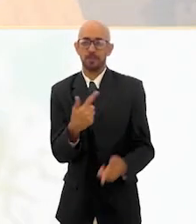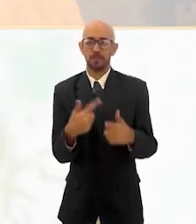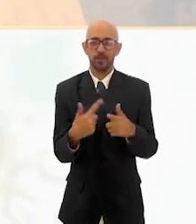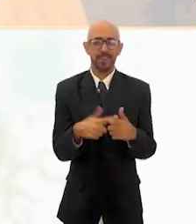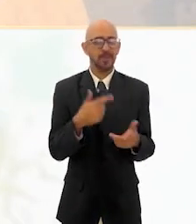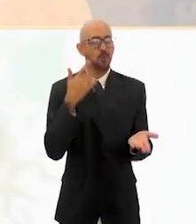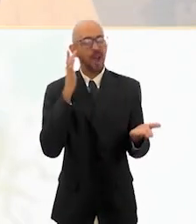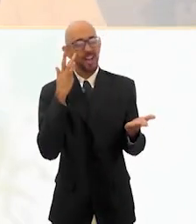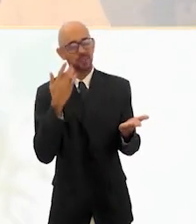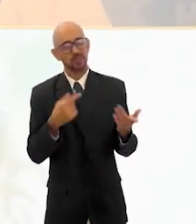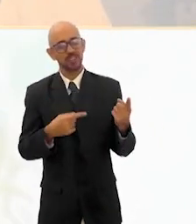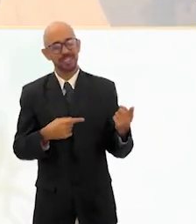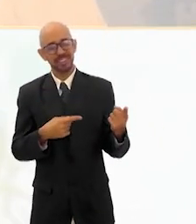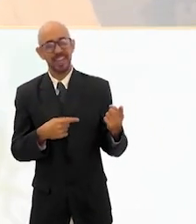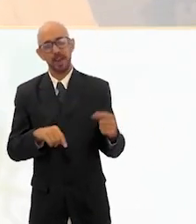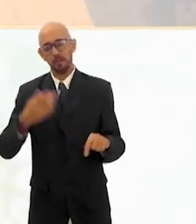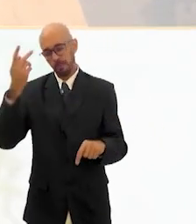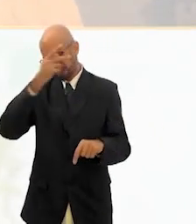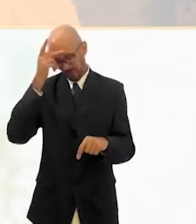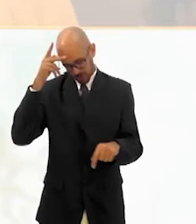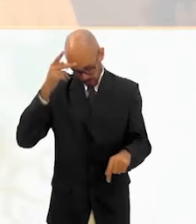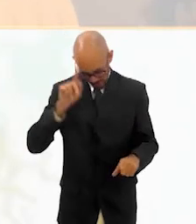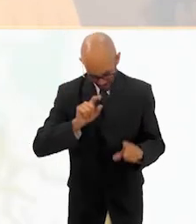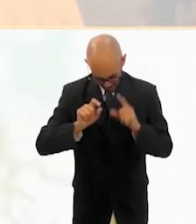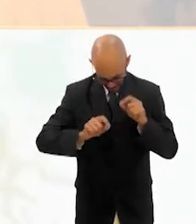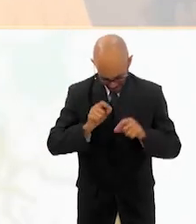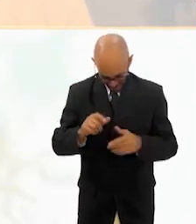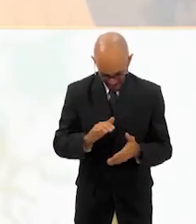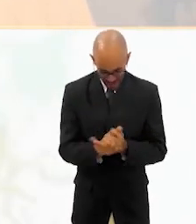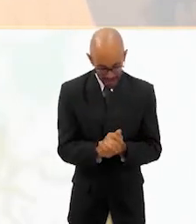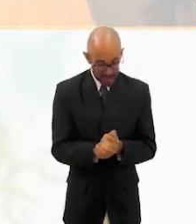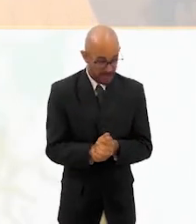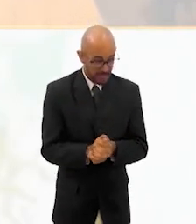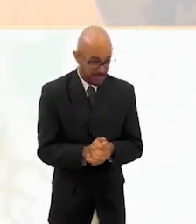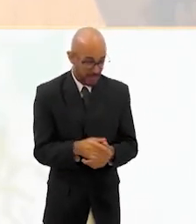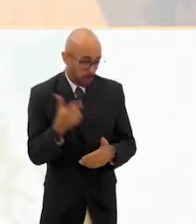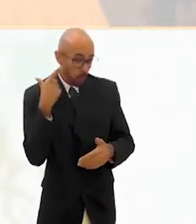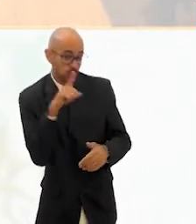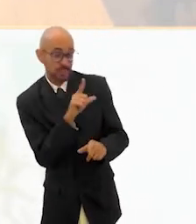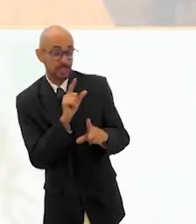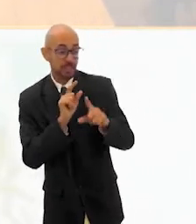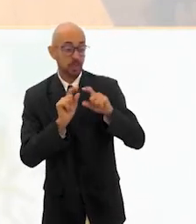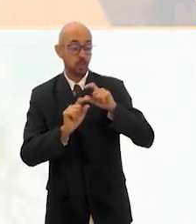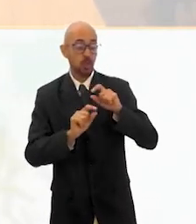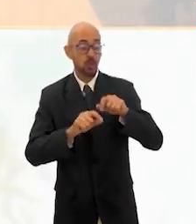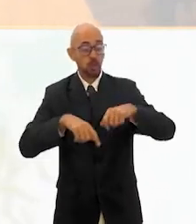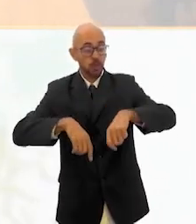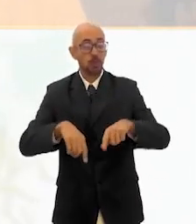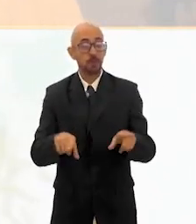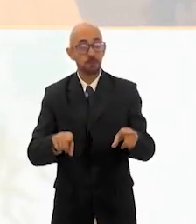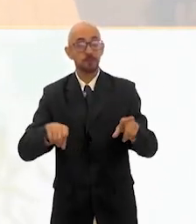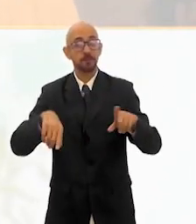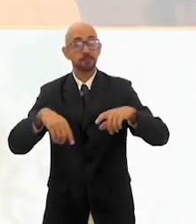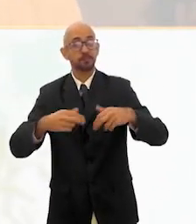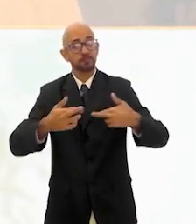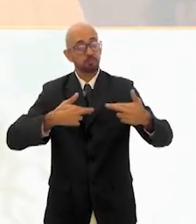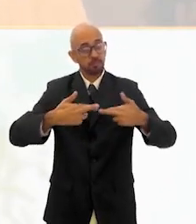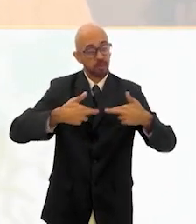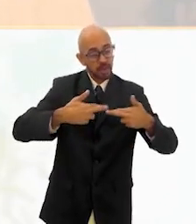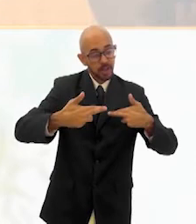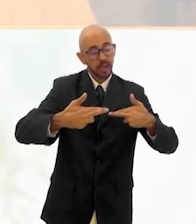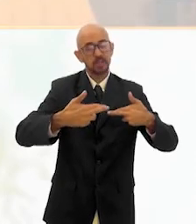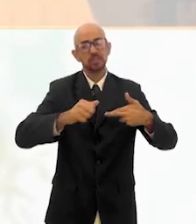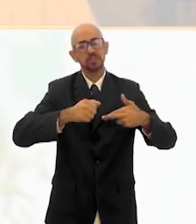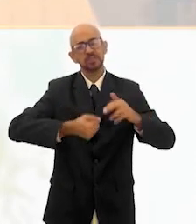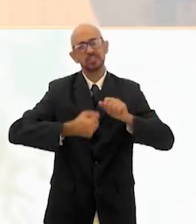uma pessoa, pela história, pelo que eu vi, que conseguiu ter, consegue ter um bom